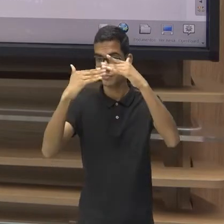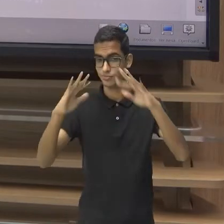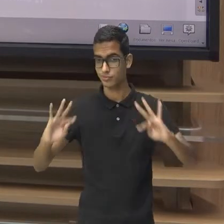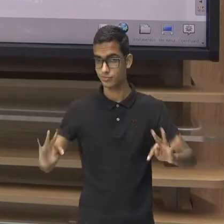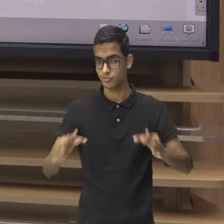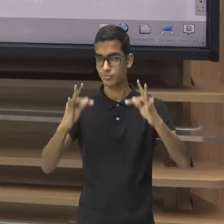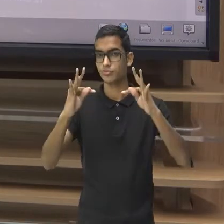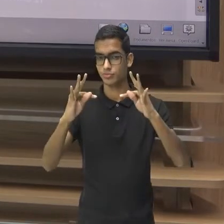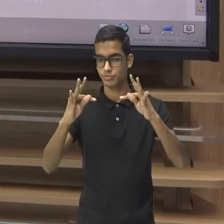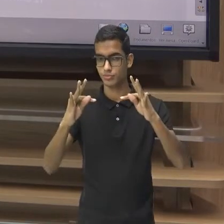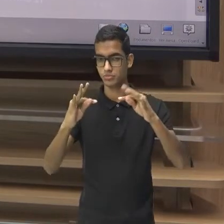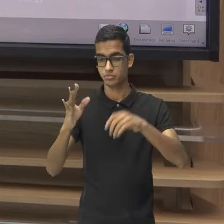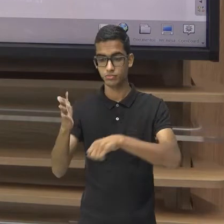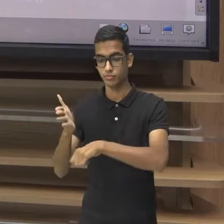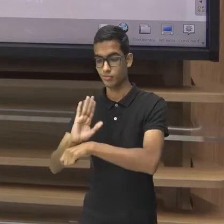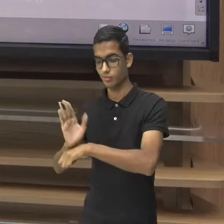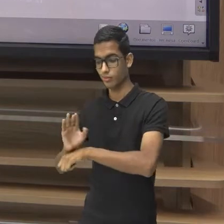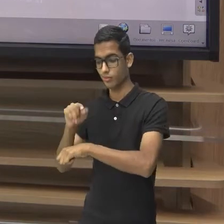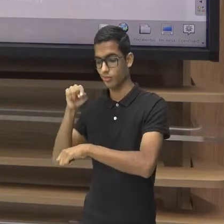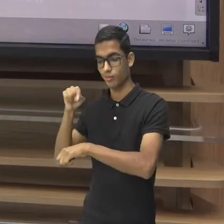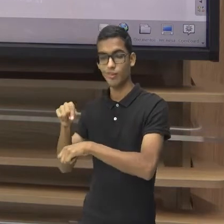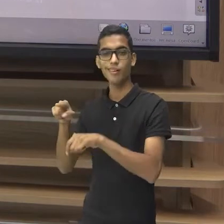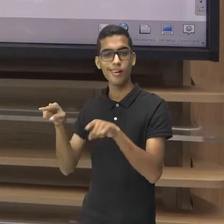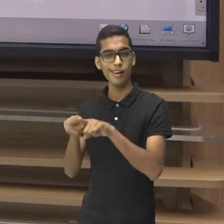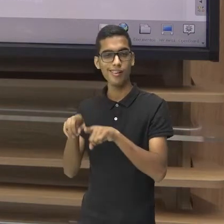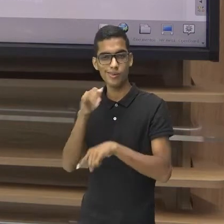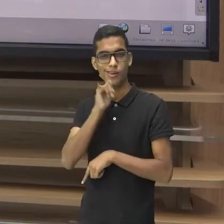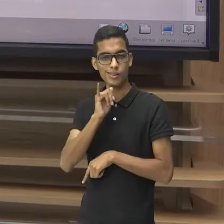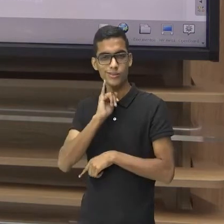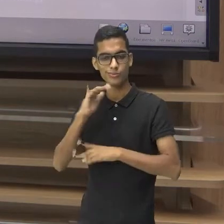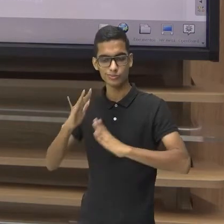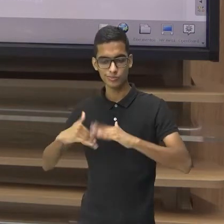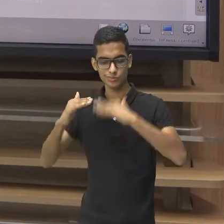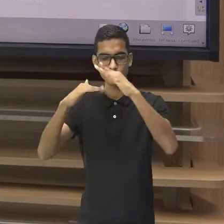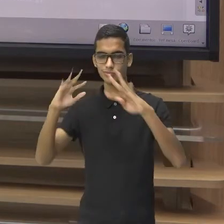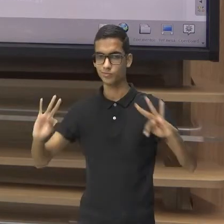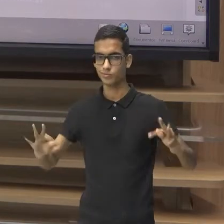tecnológico. O cinema é o grande exemplo disso. Ele